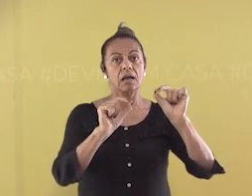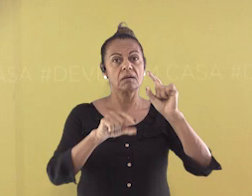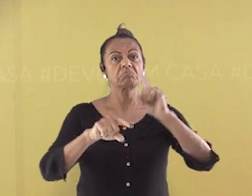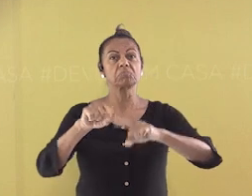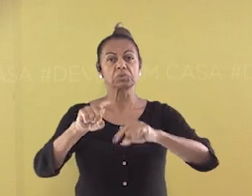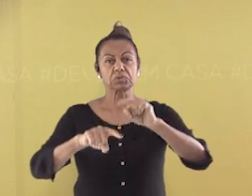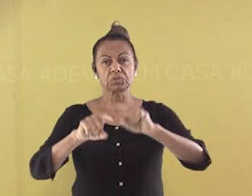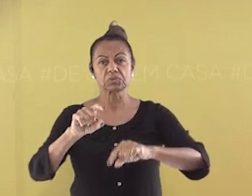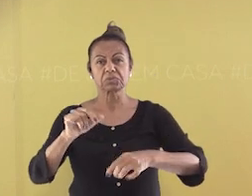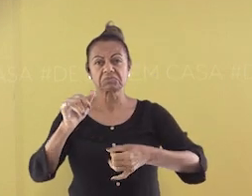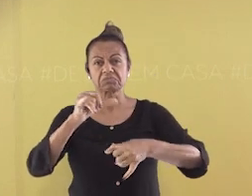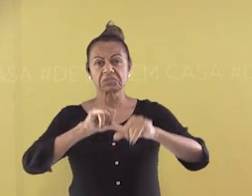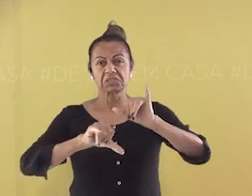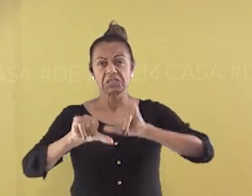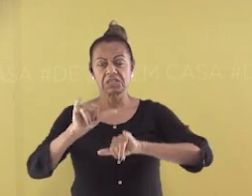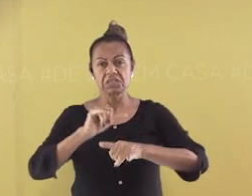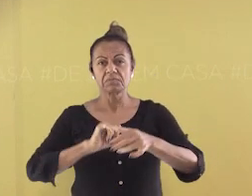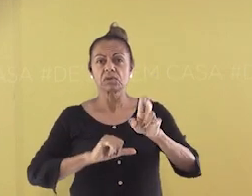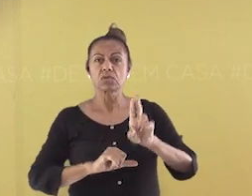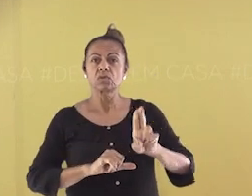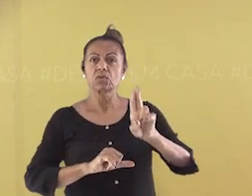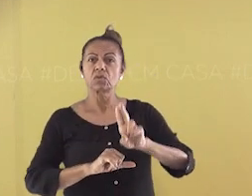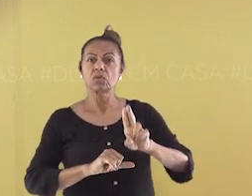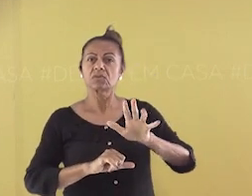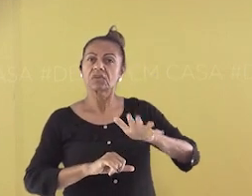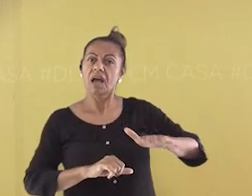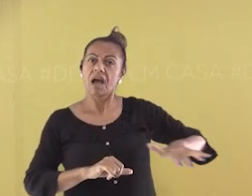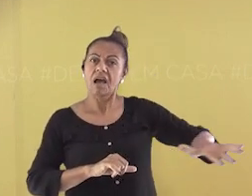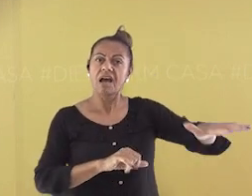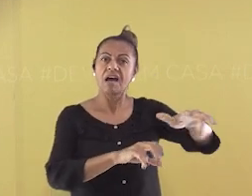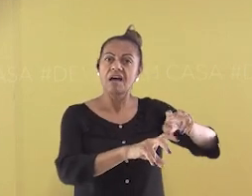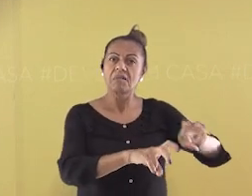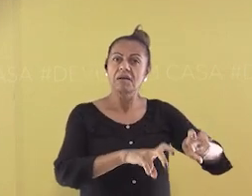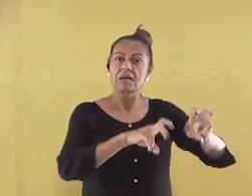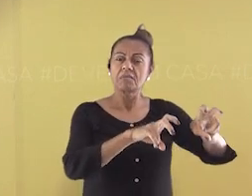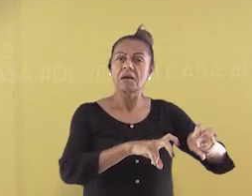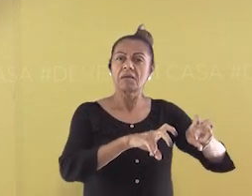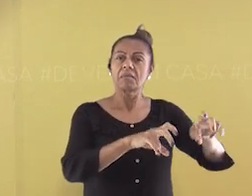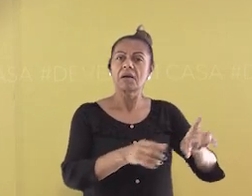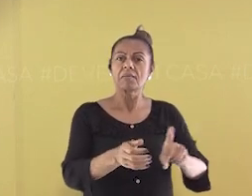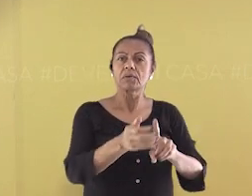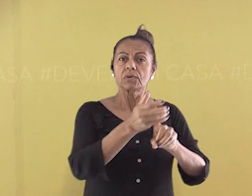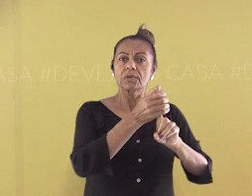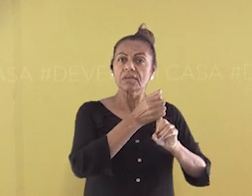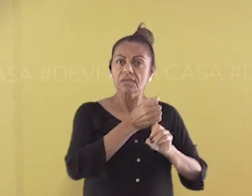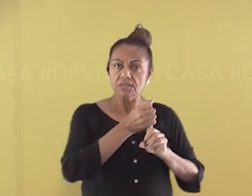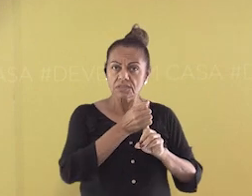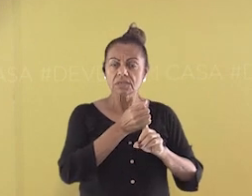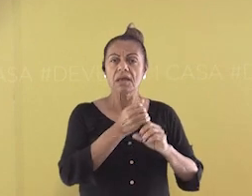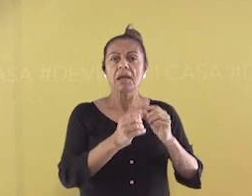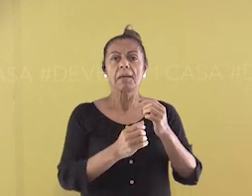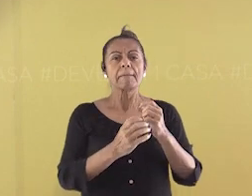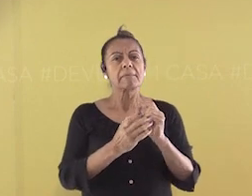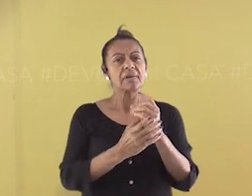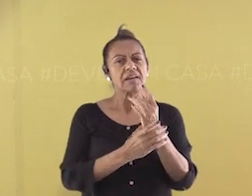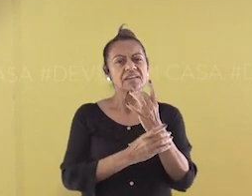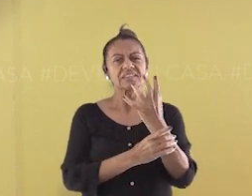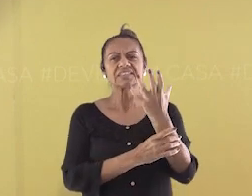químicos usados especialmente no setor agrícola para proteger plantas e grãos de pragas e